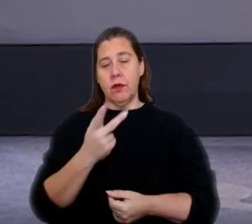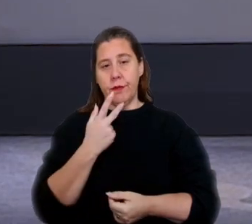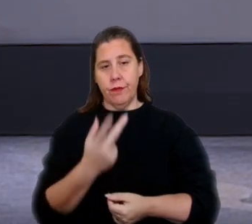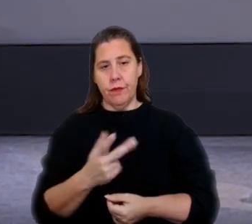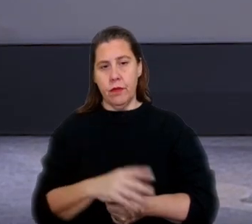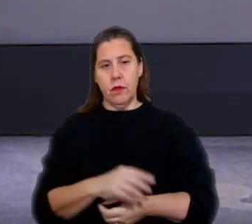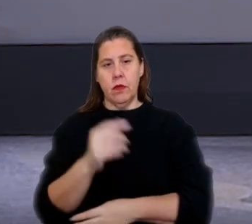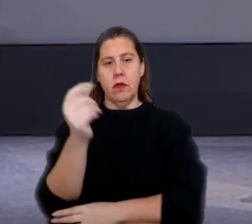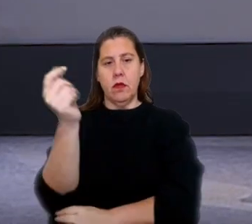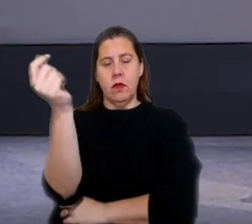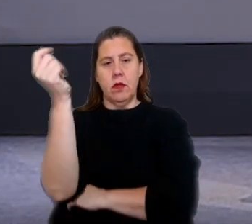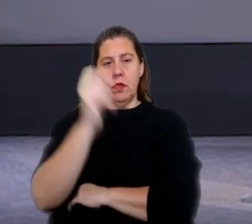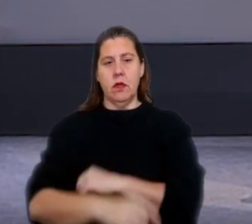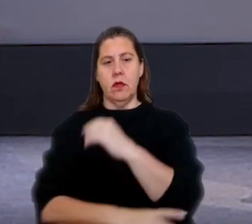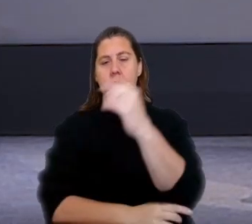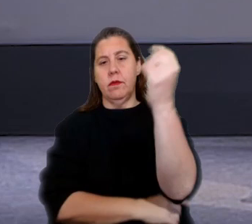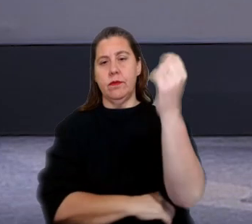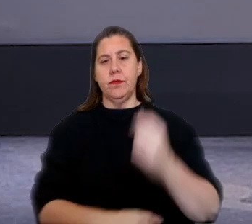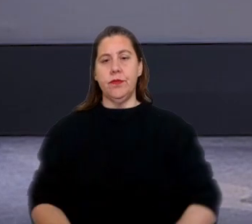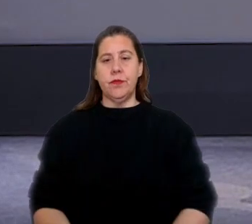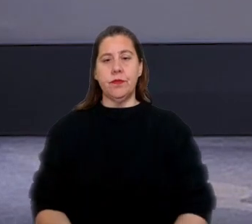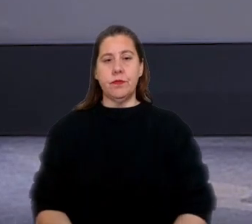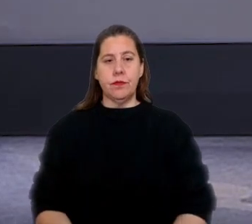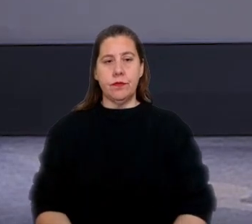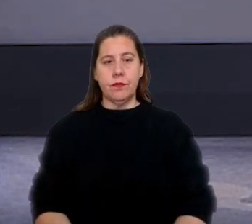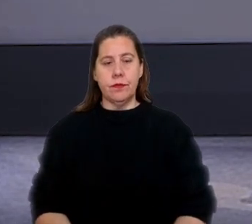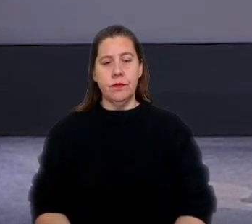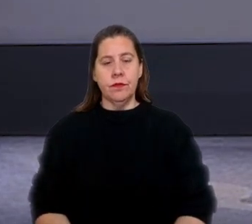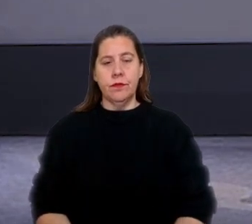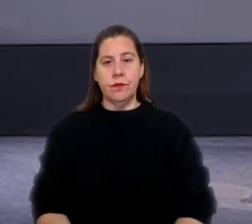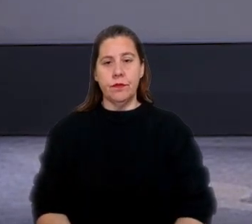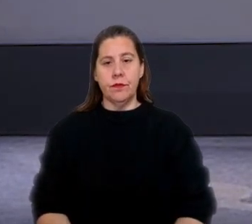deixa eu te falar uma coisa. Levanta bem a mão para ele poder te ver.